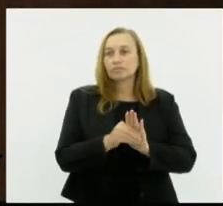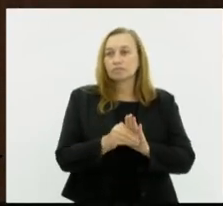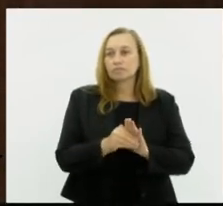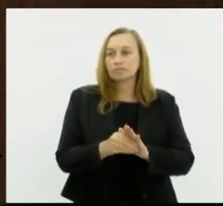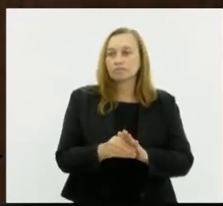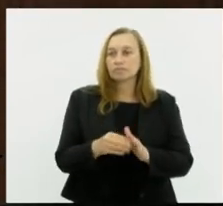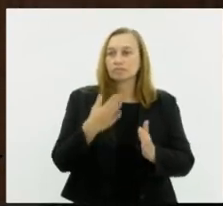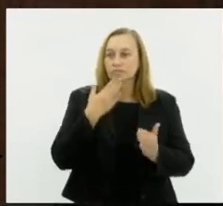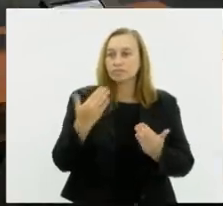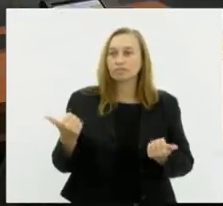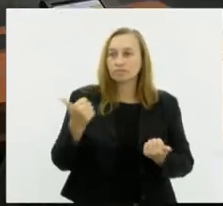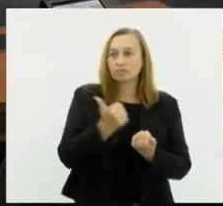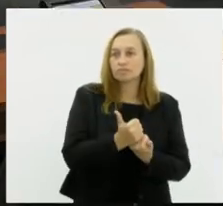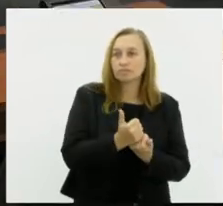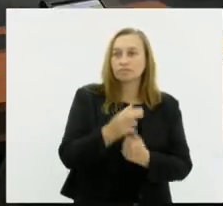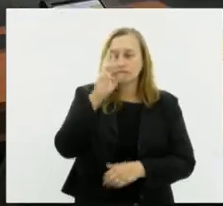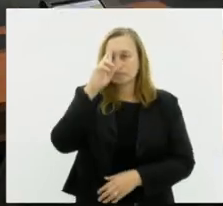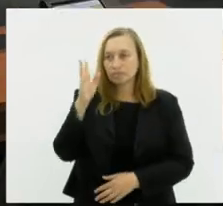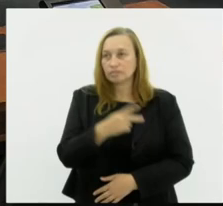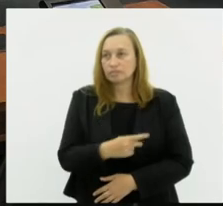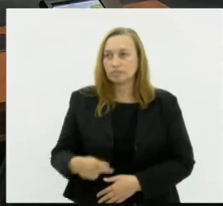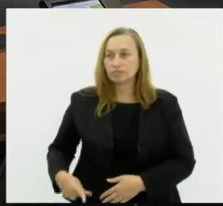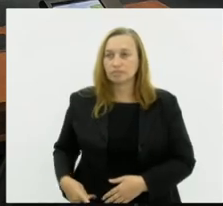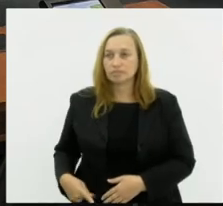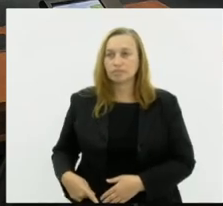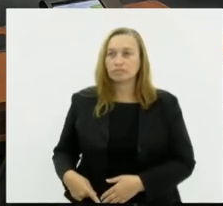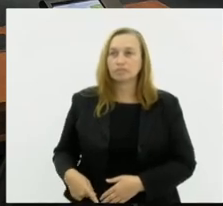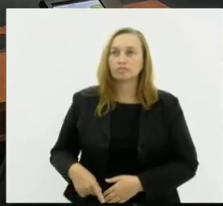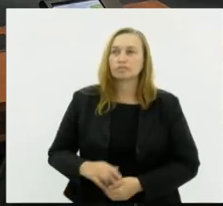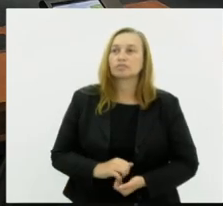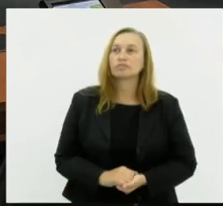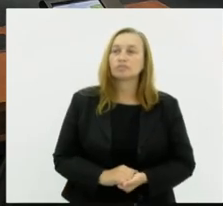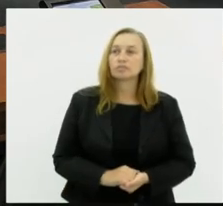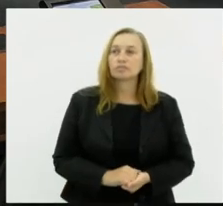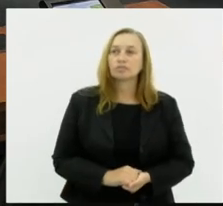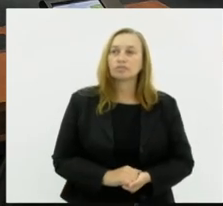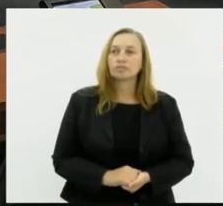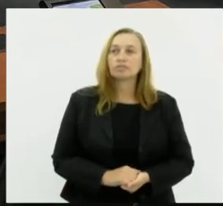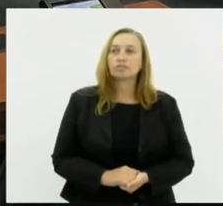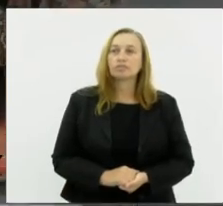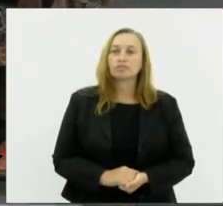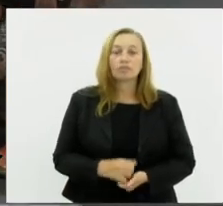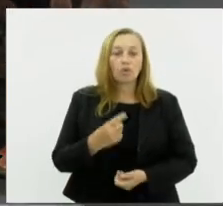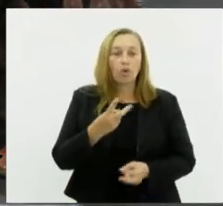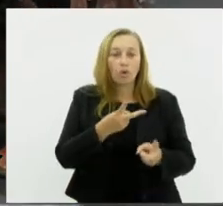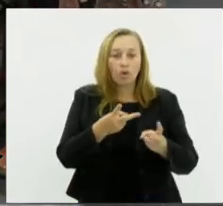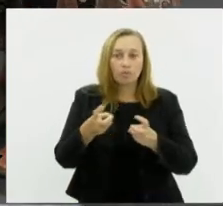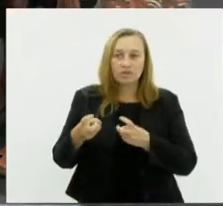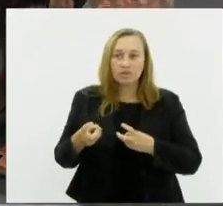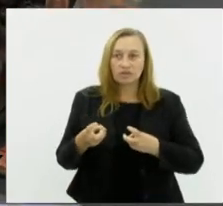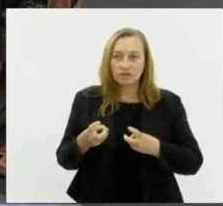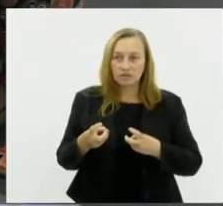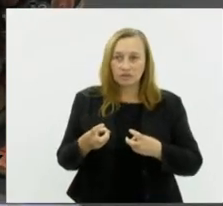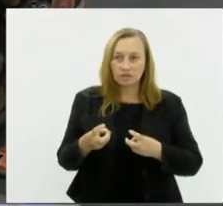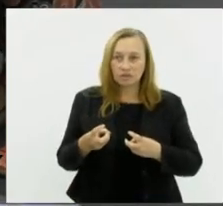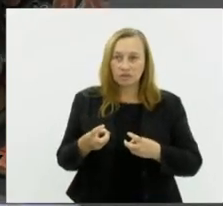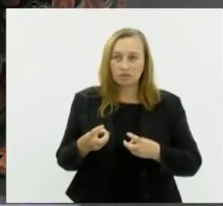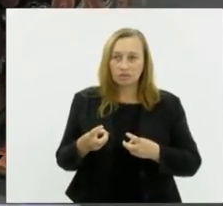substitutivo. Senhora presidente, verificação de votação na CCJ.